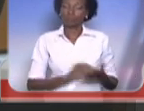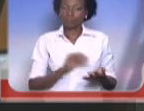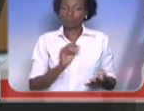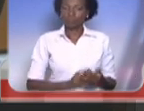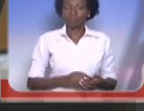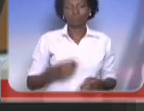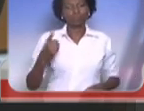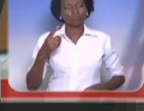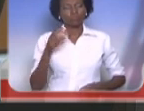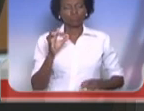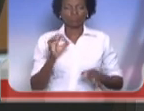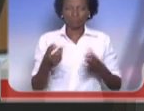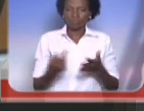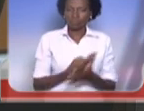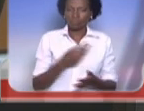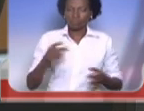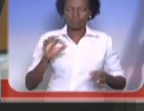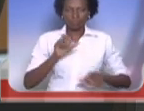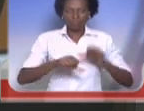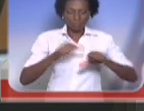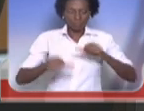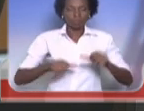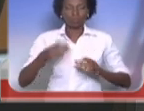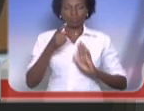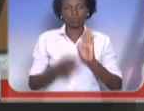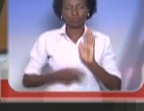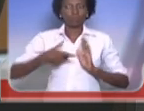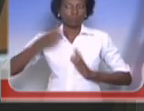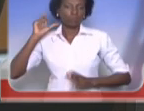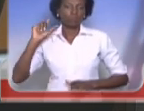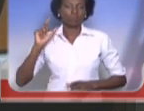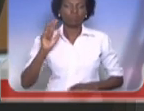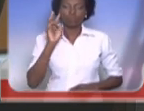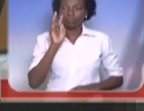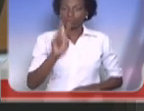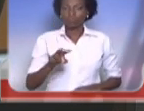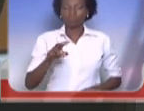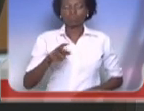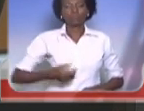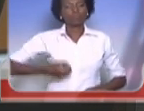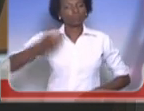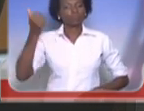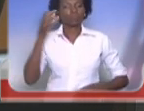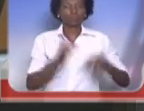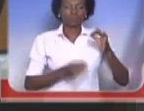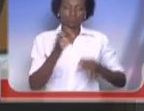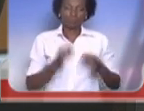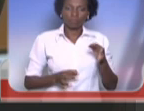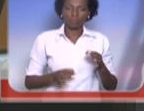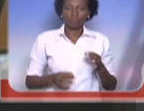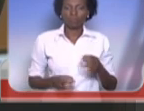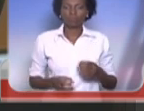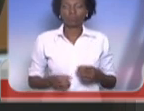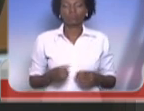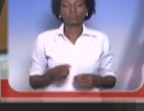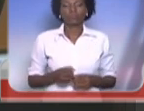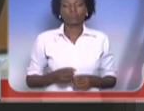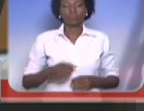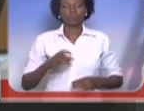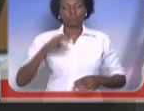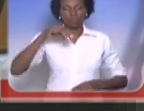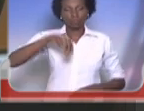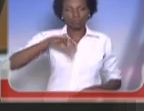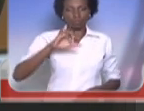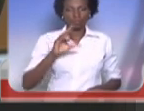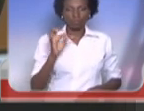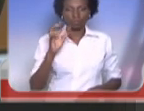ajuste, porque nós votamos projetos anteriores aqui, visando melhorias na justiça, e foi esquecida a segurança, a justiça militar, e agora,